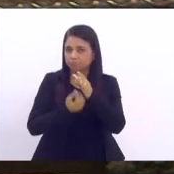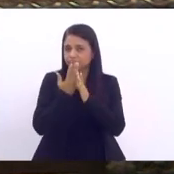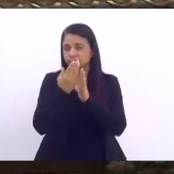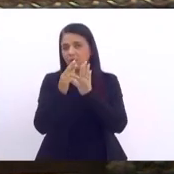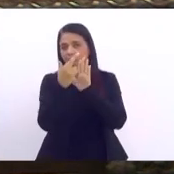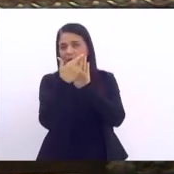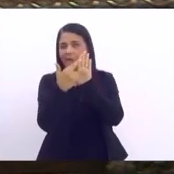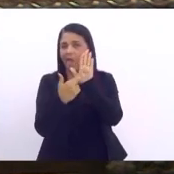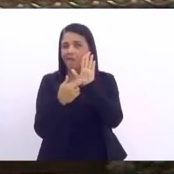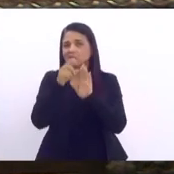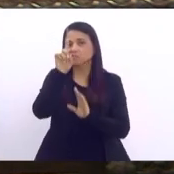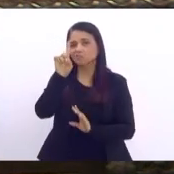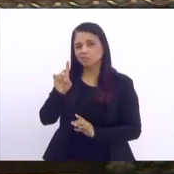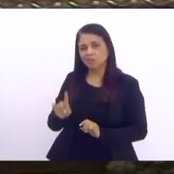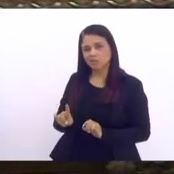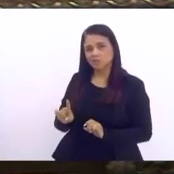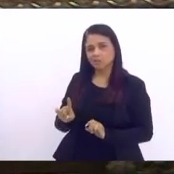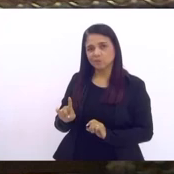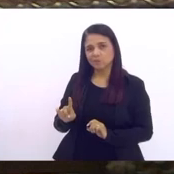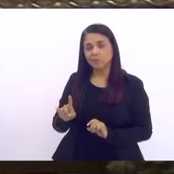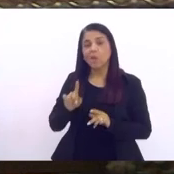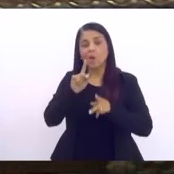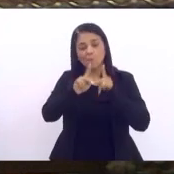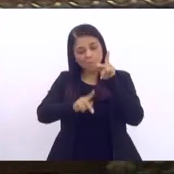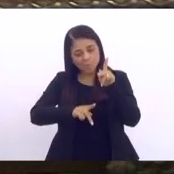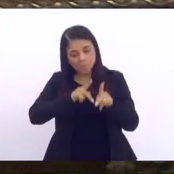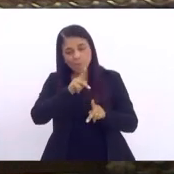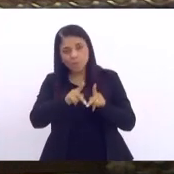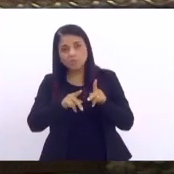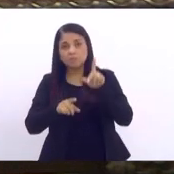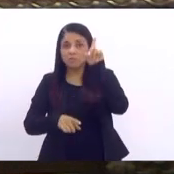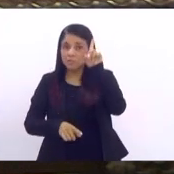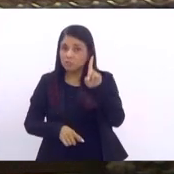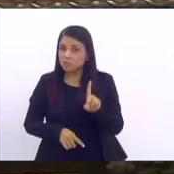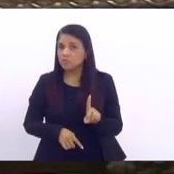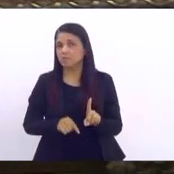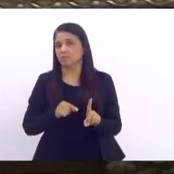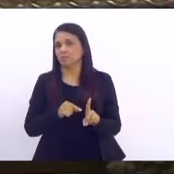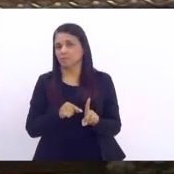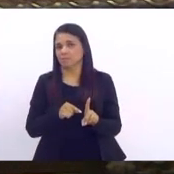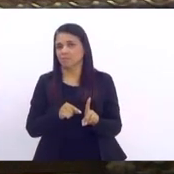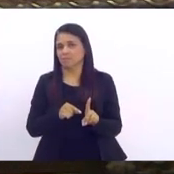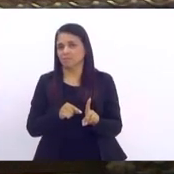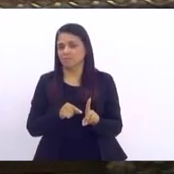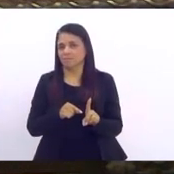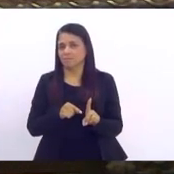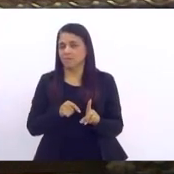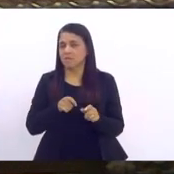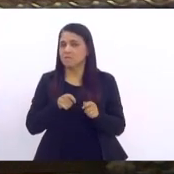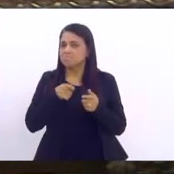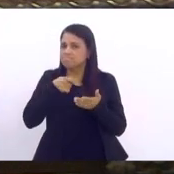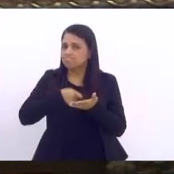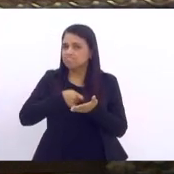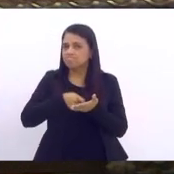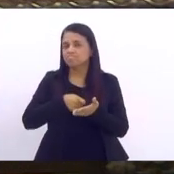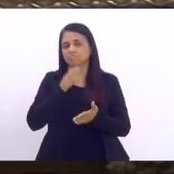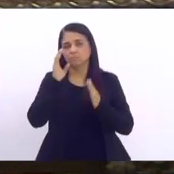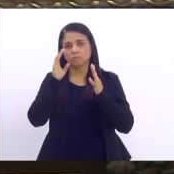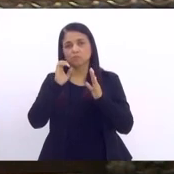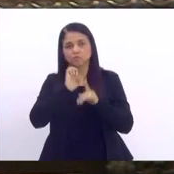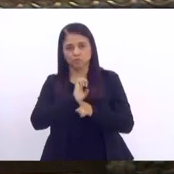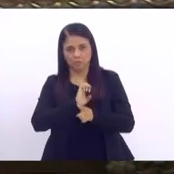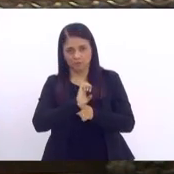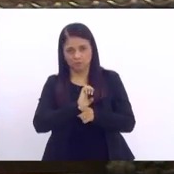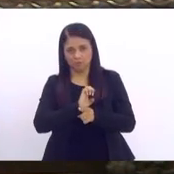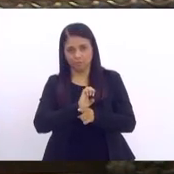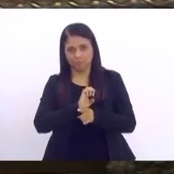A população tem que ter o seu direito adquirido, exercido no nosso estado. E é isso que o estatuto da Blitz